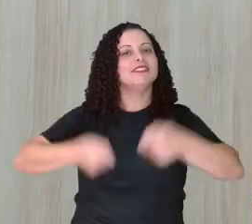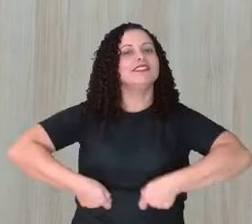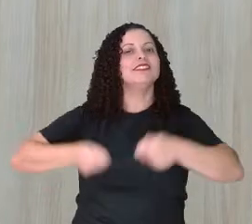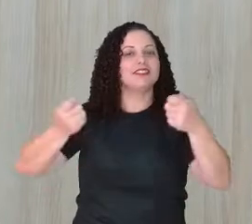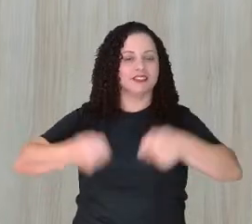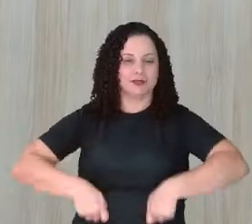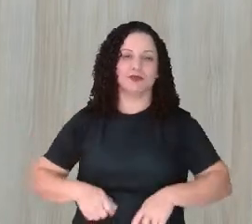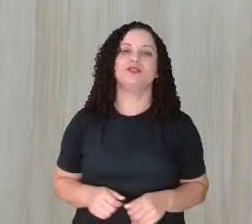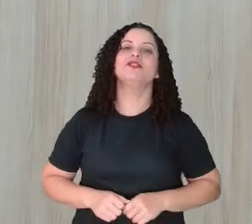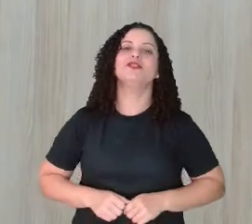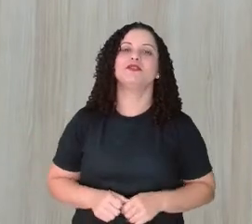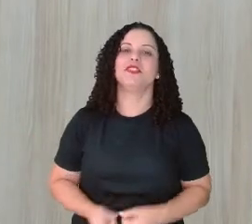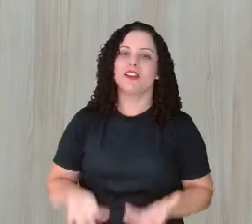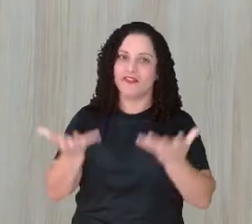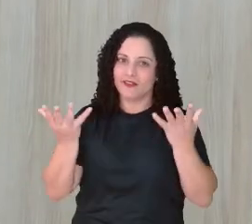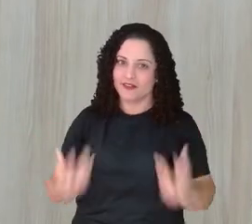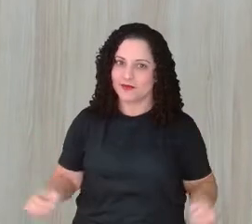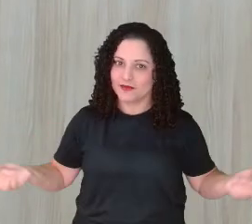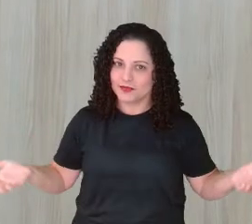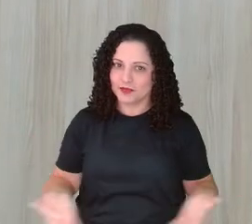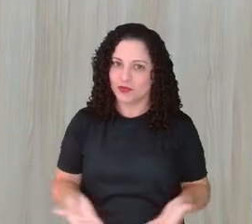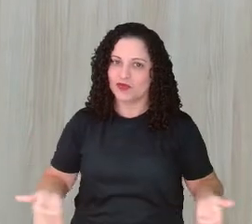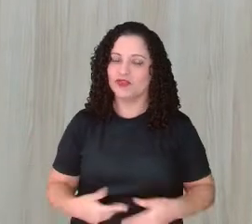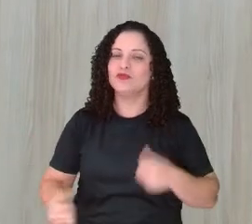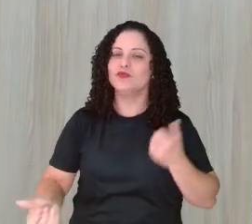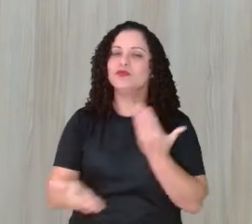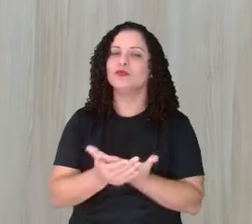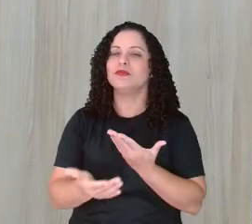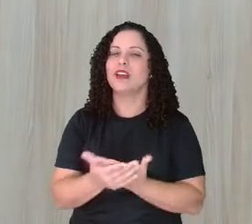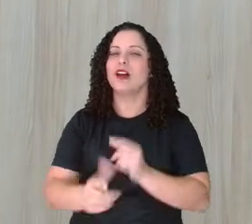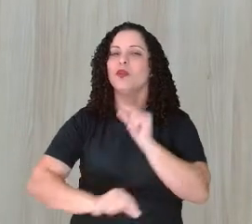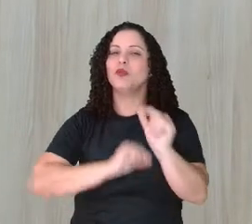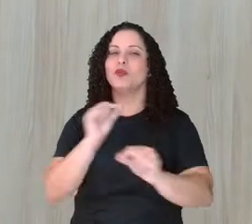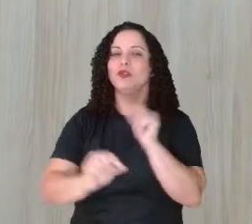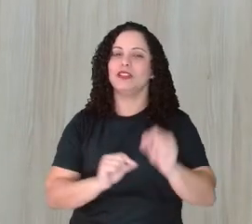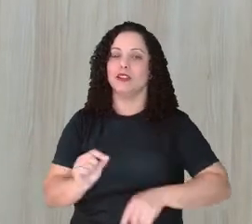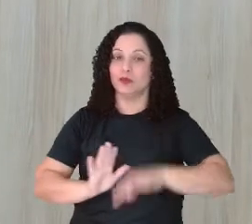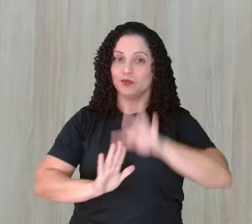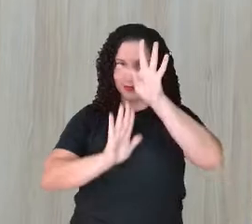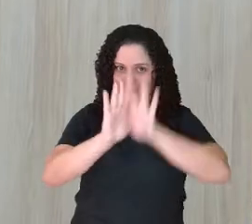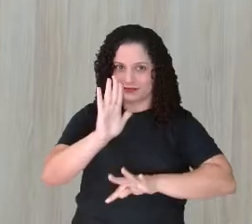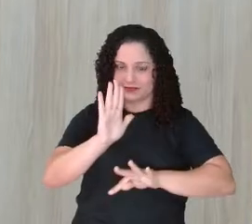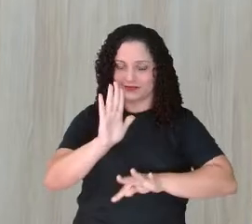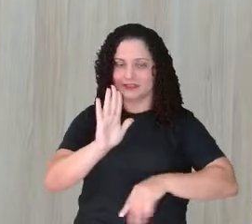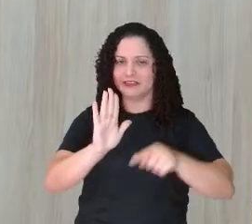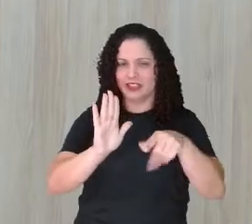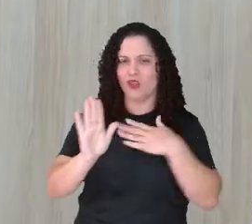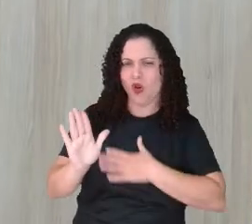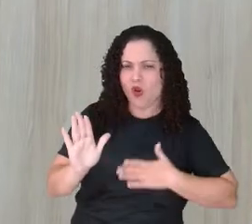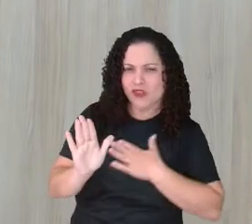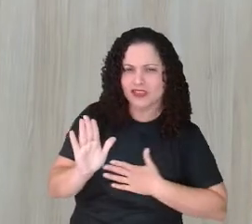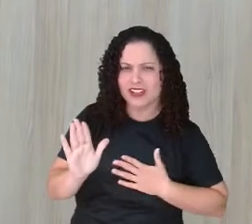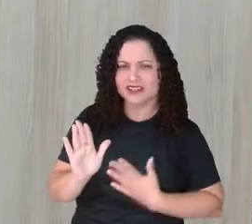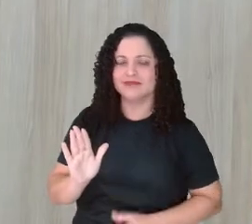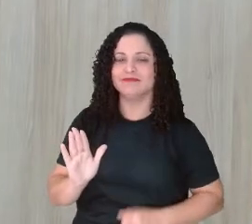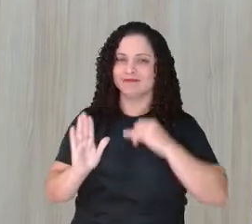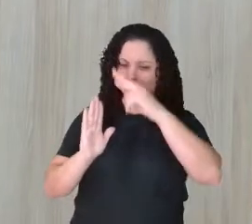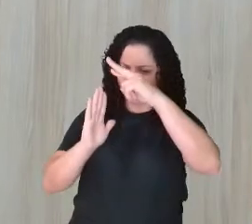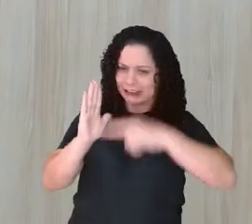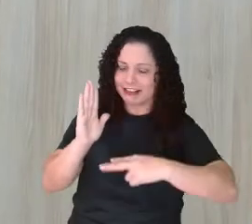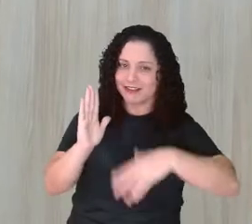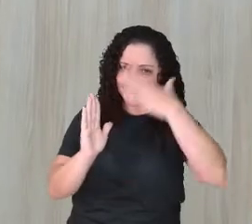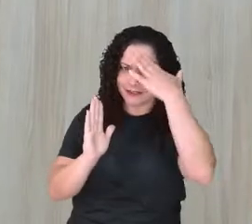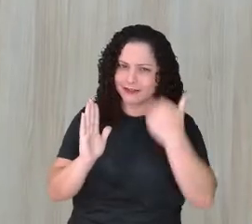é? Então, vamos hoje falar de uma coisa importante. Você gosta de ler, você gosta de texto, você sabe o que é texto, qual